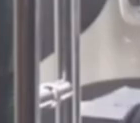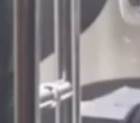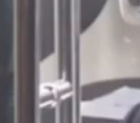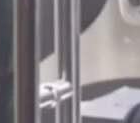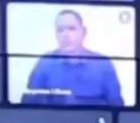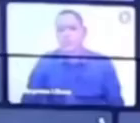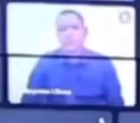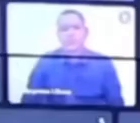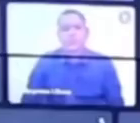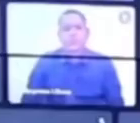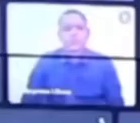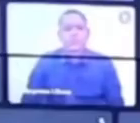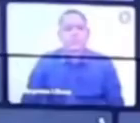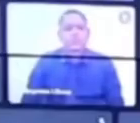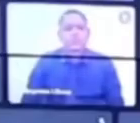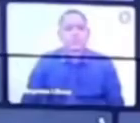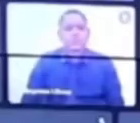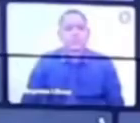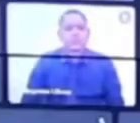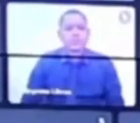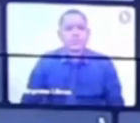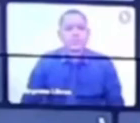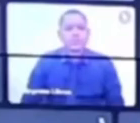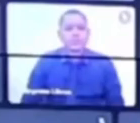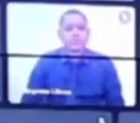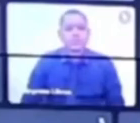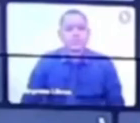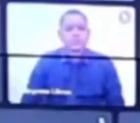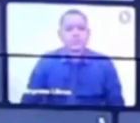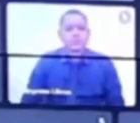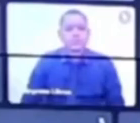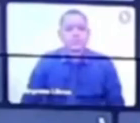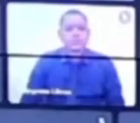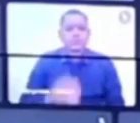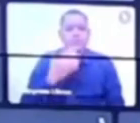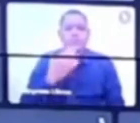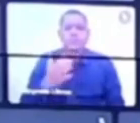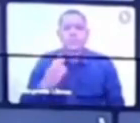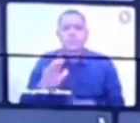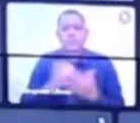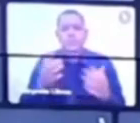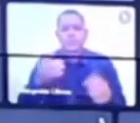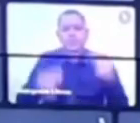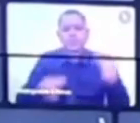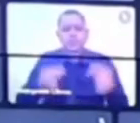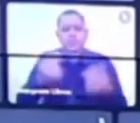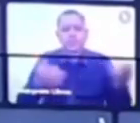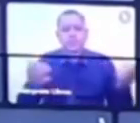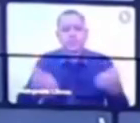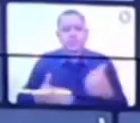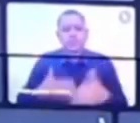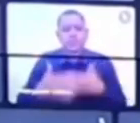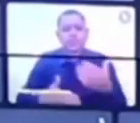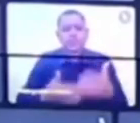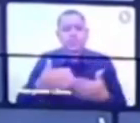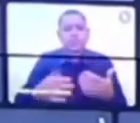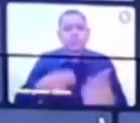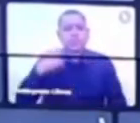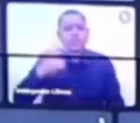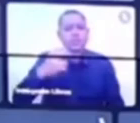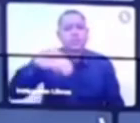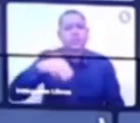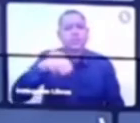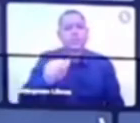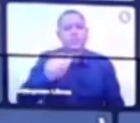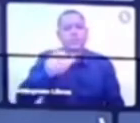possa, eu peço a colaboração dos colegas para a gente encerrar essa discussão e a gente dar prosseguimento, tá? Para discutir, vereador Marquinhos.